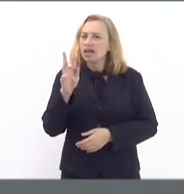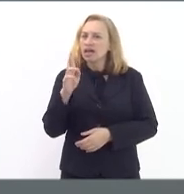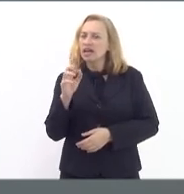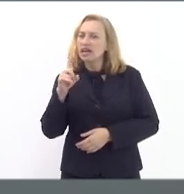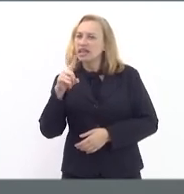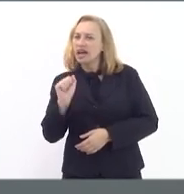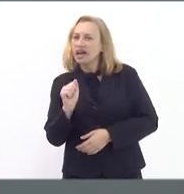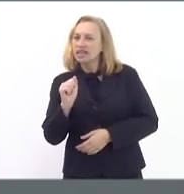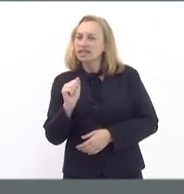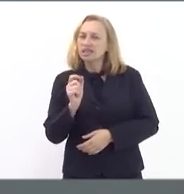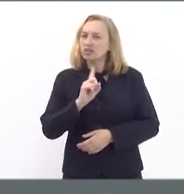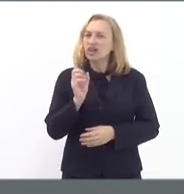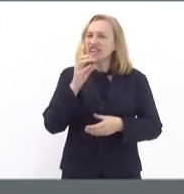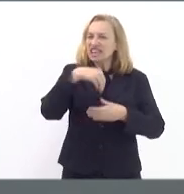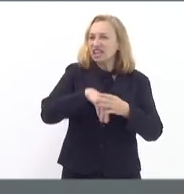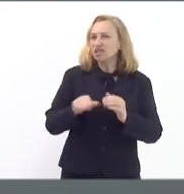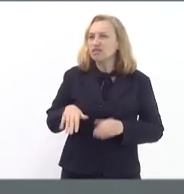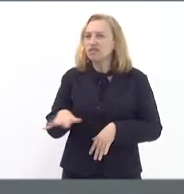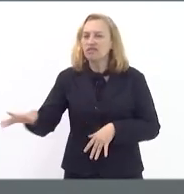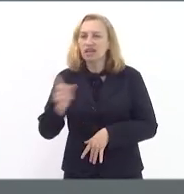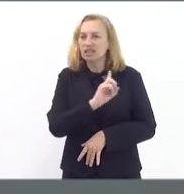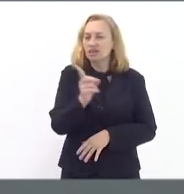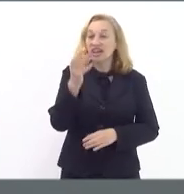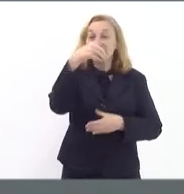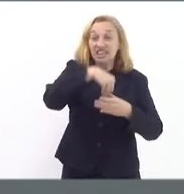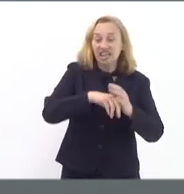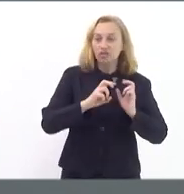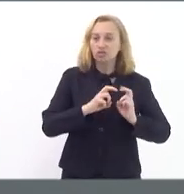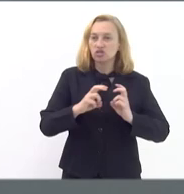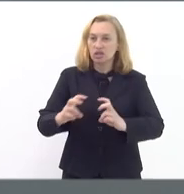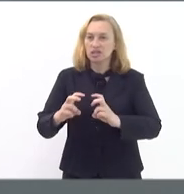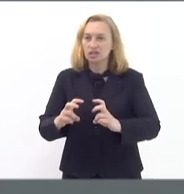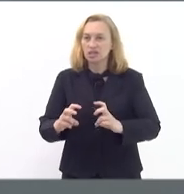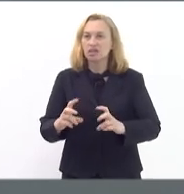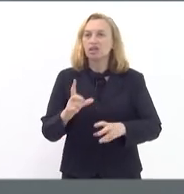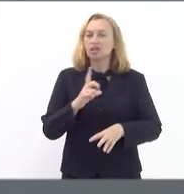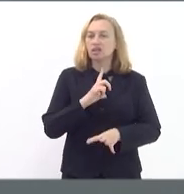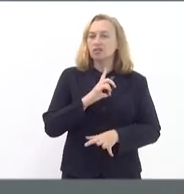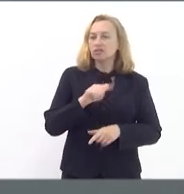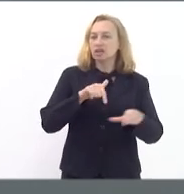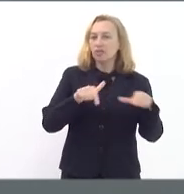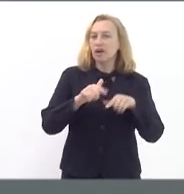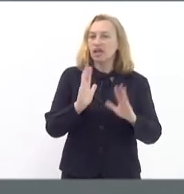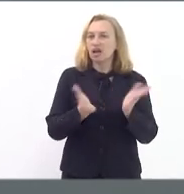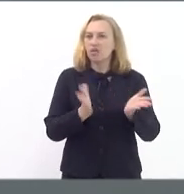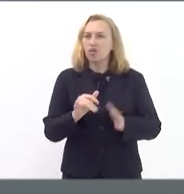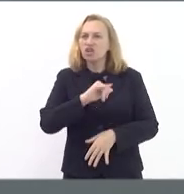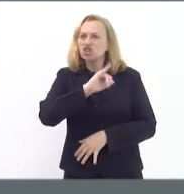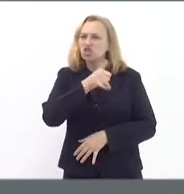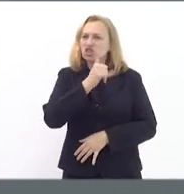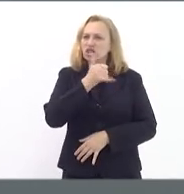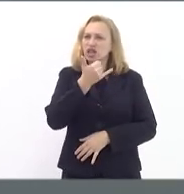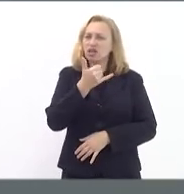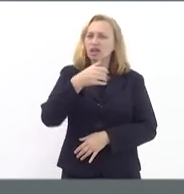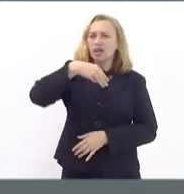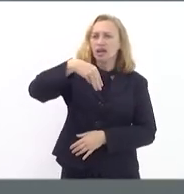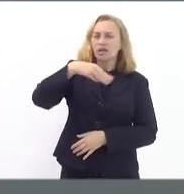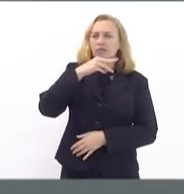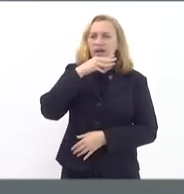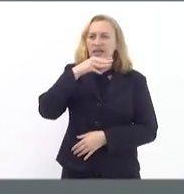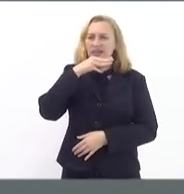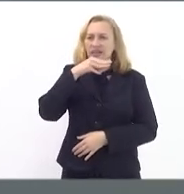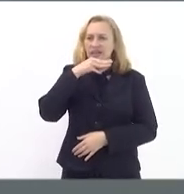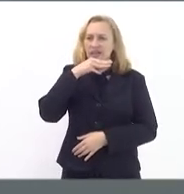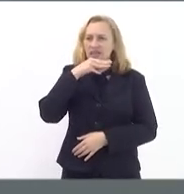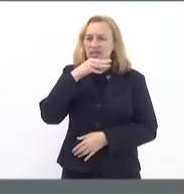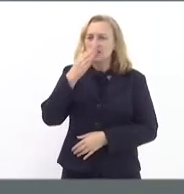dentro de comunidade isso não é isso é dentro da estação eu tive uma operação agora no Janeiro se eu não me engano em Manguinhos tem que a gente